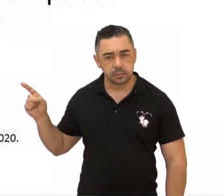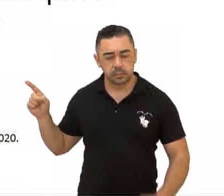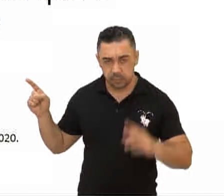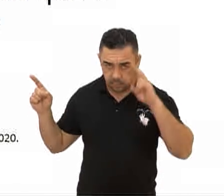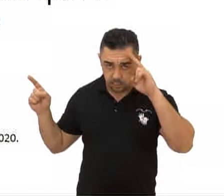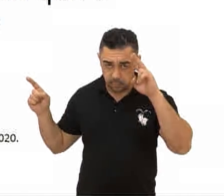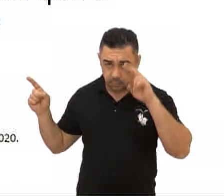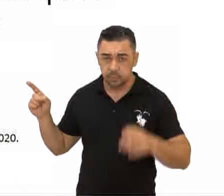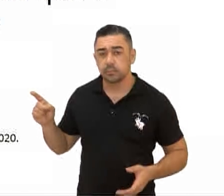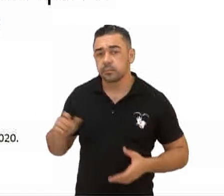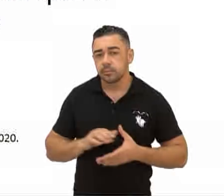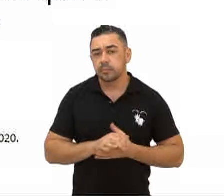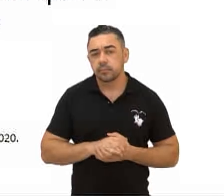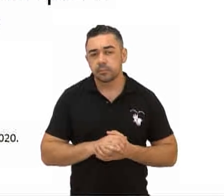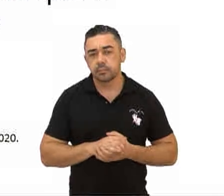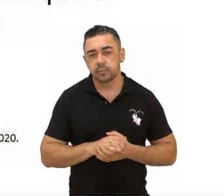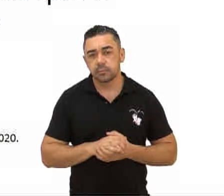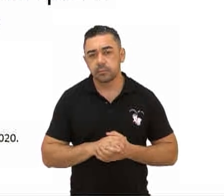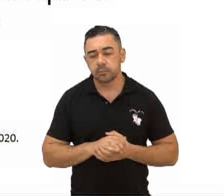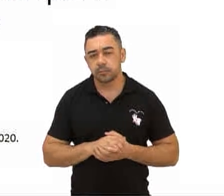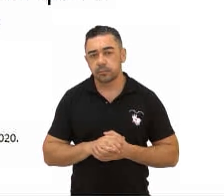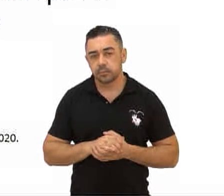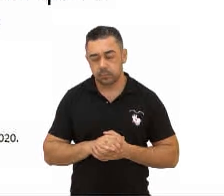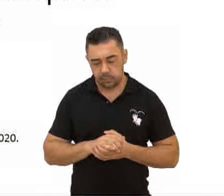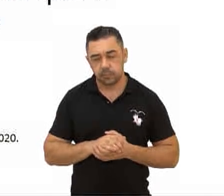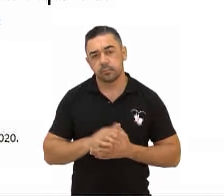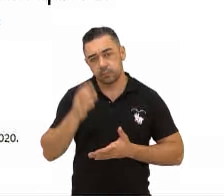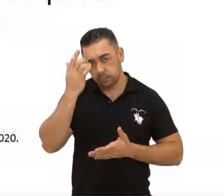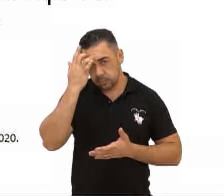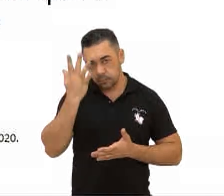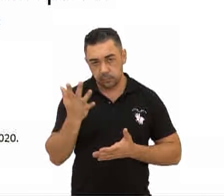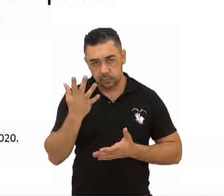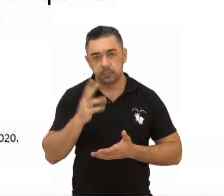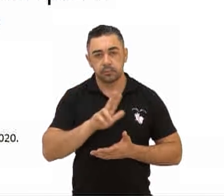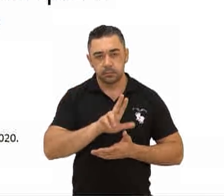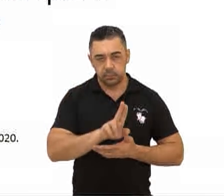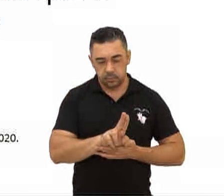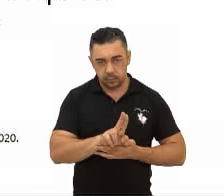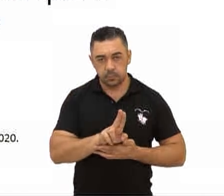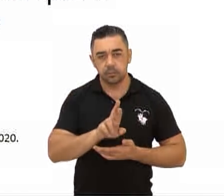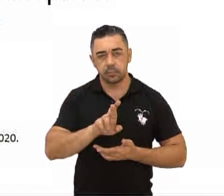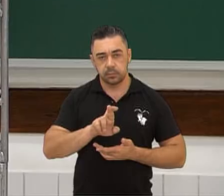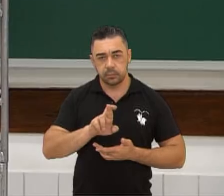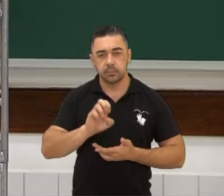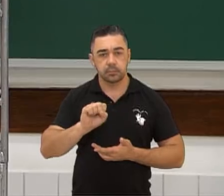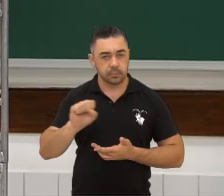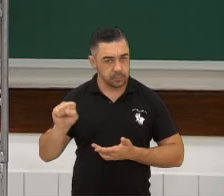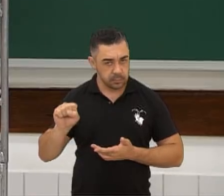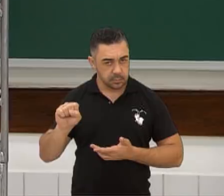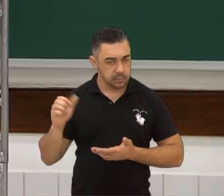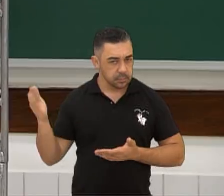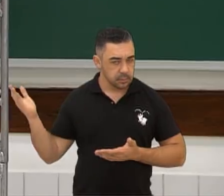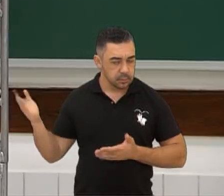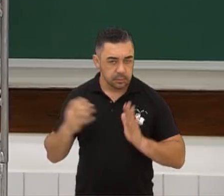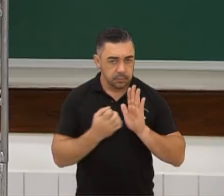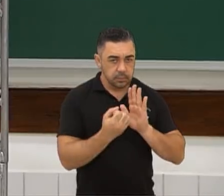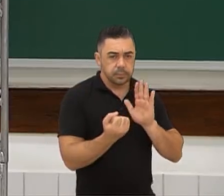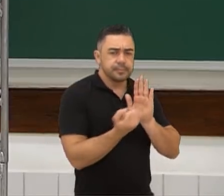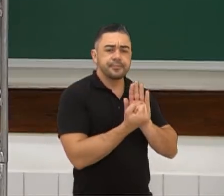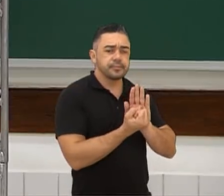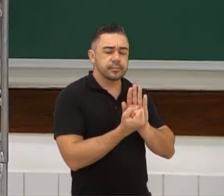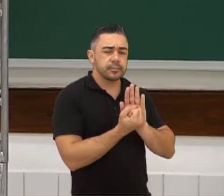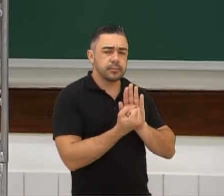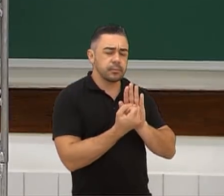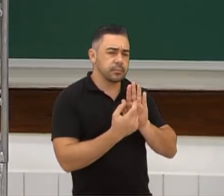Lembrou? Qual que é a referência? Muito fácil, União Soviética. Olhando para esse símbolo, que elementos que ele